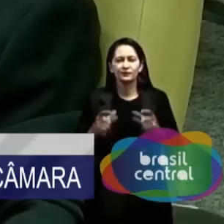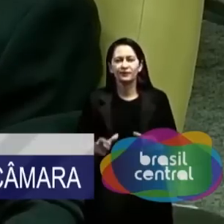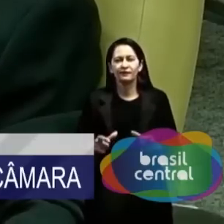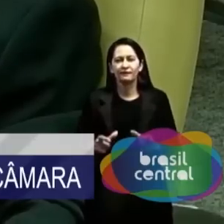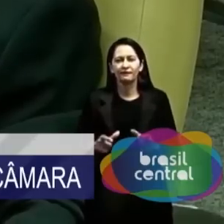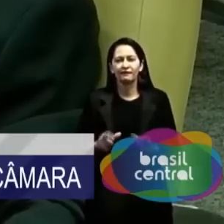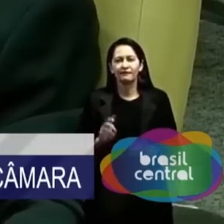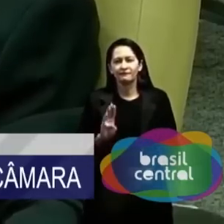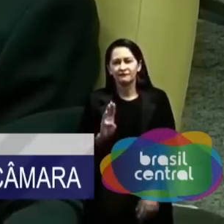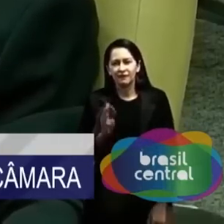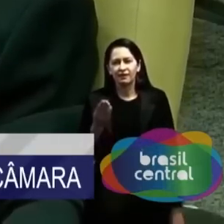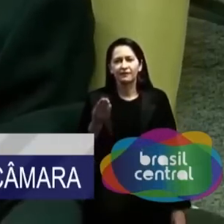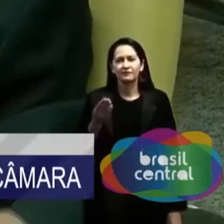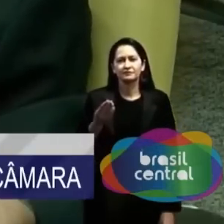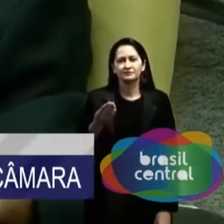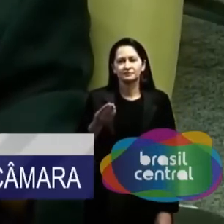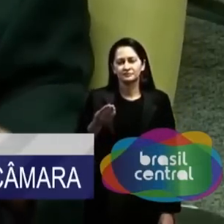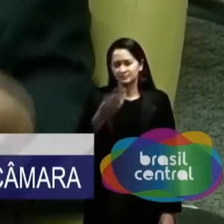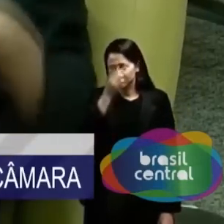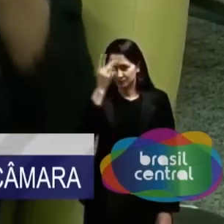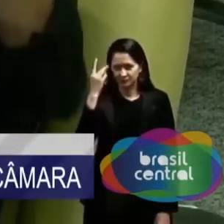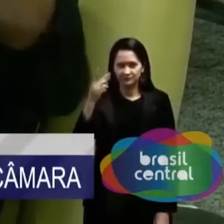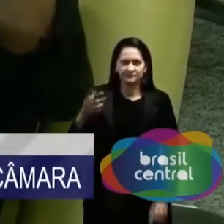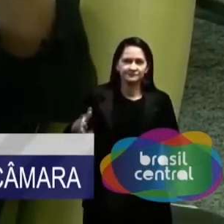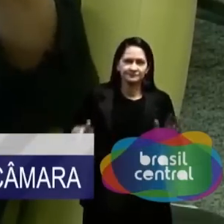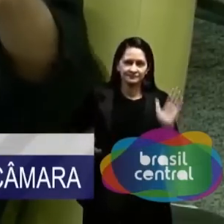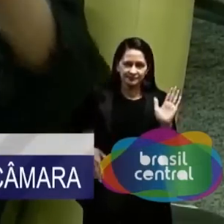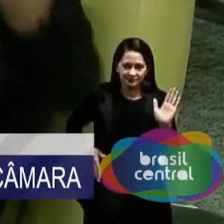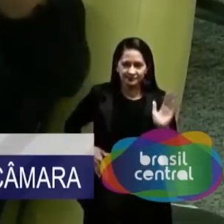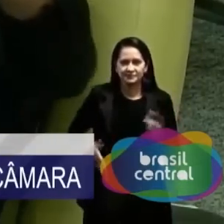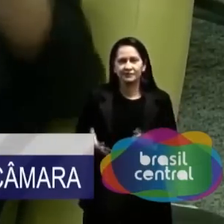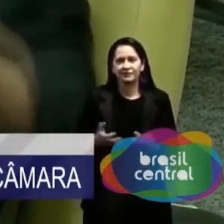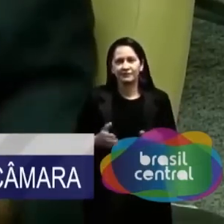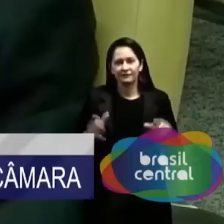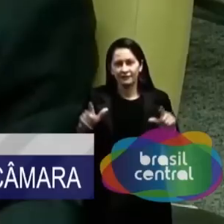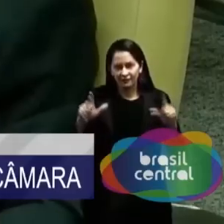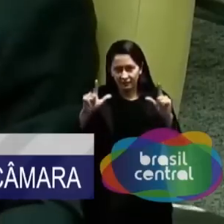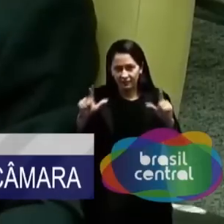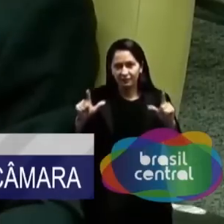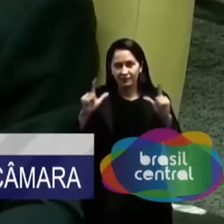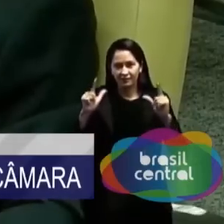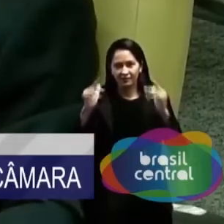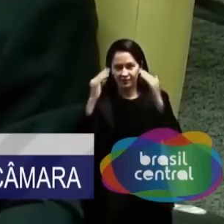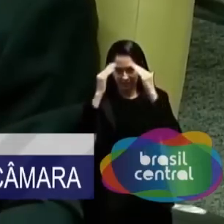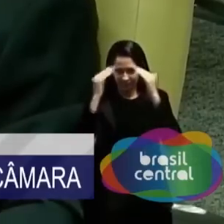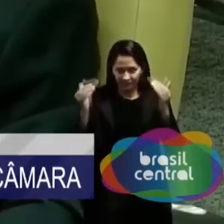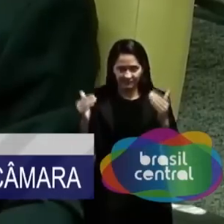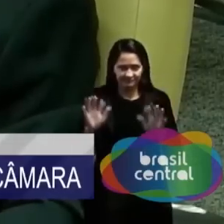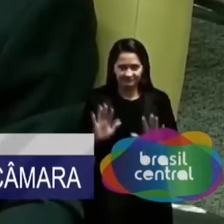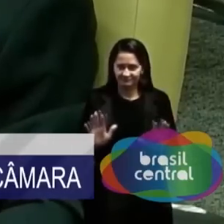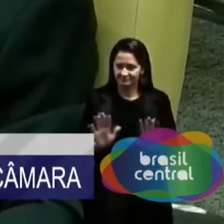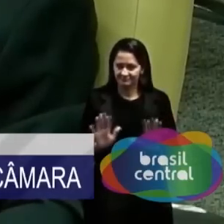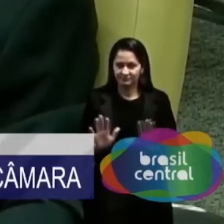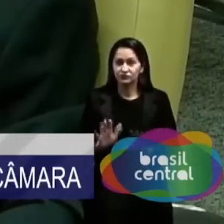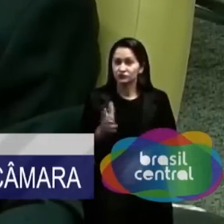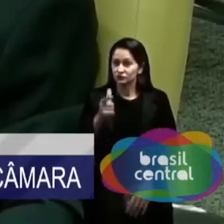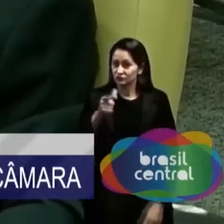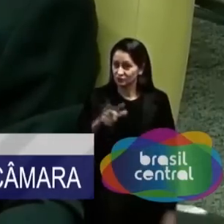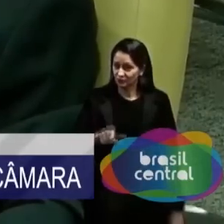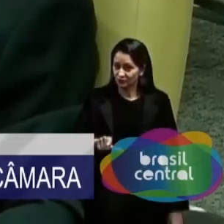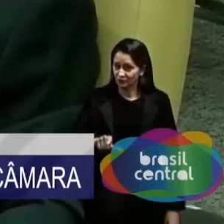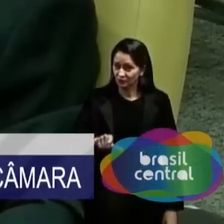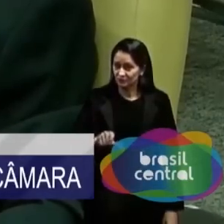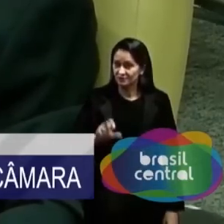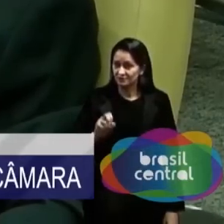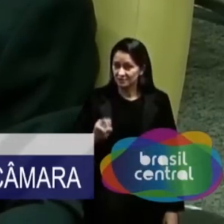malfeitor, aqui não é lugar de pessoas que querem se promover subindo nas costas dos outros. Repito,